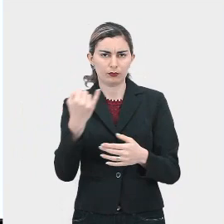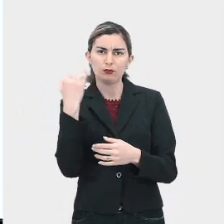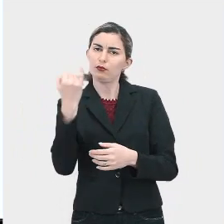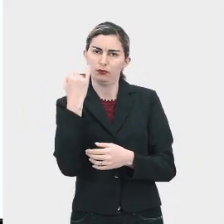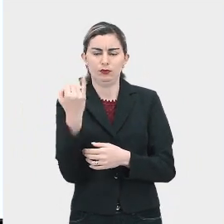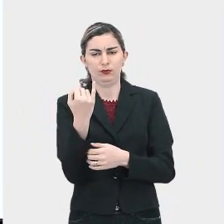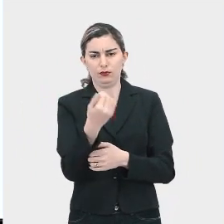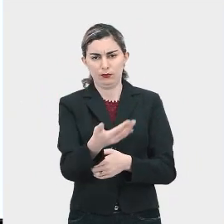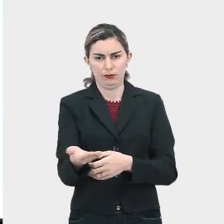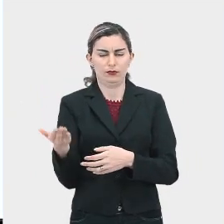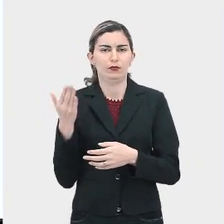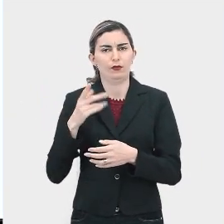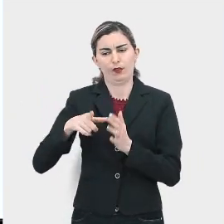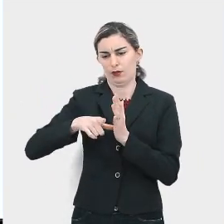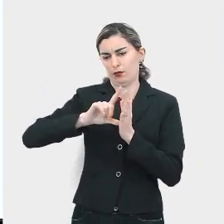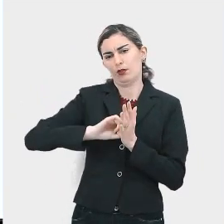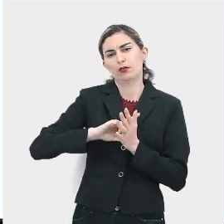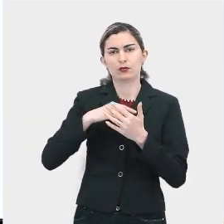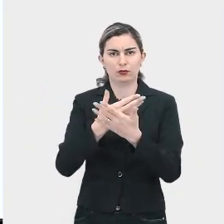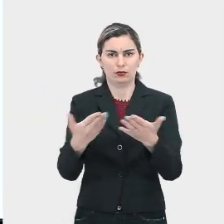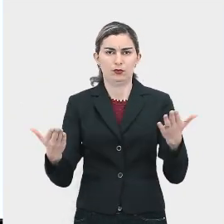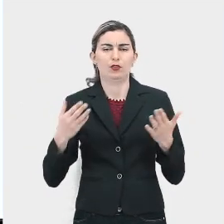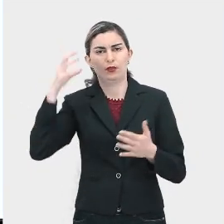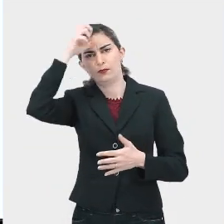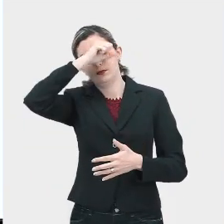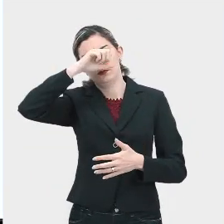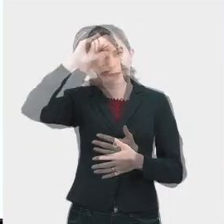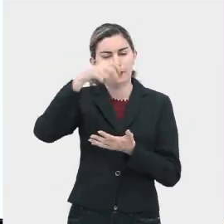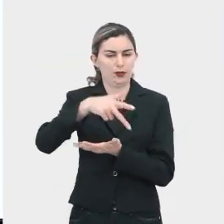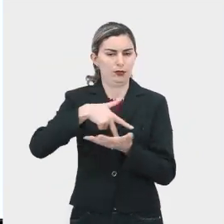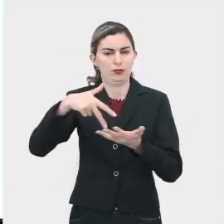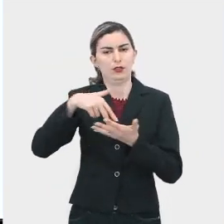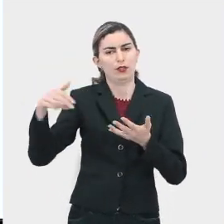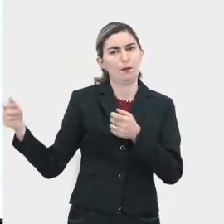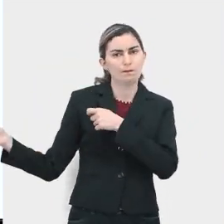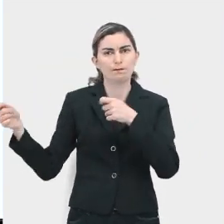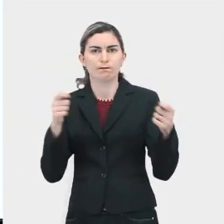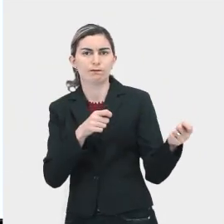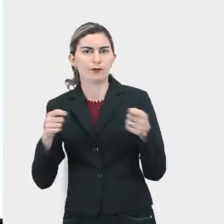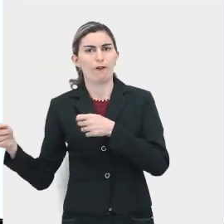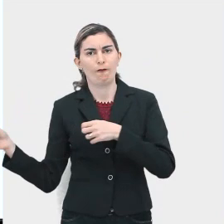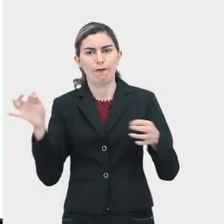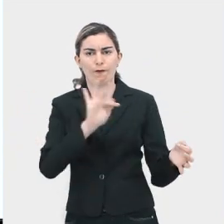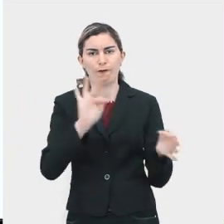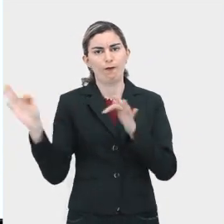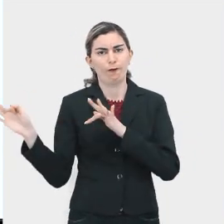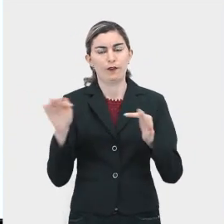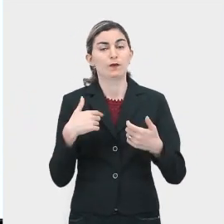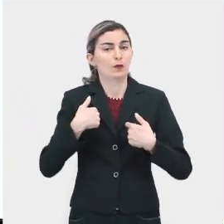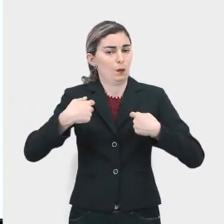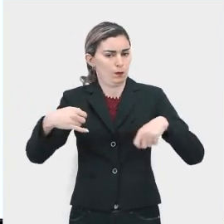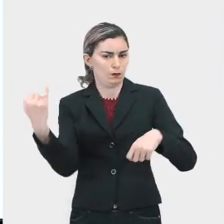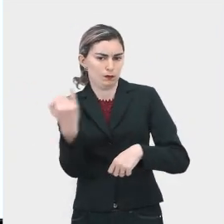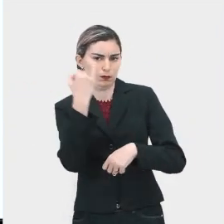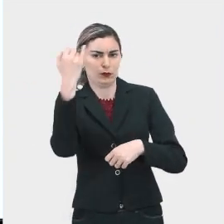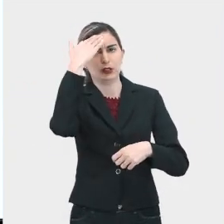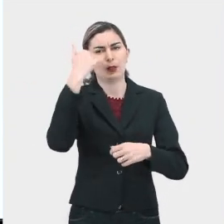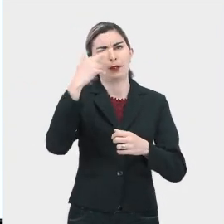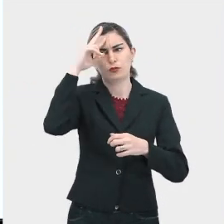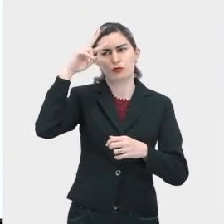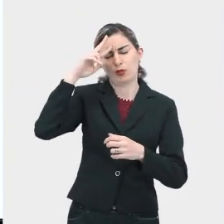gente aprender a dançar o frevo fisicamente. Então é importante a gente saber a história, a narrativa das pessoas